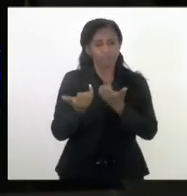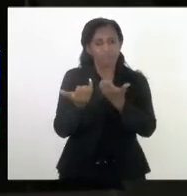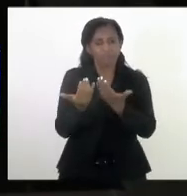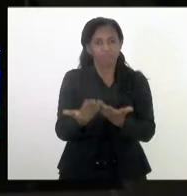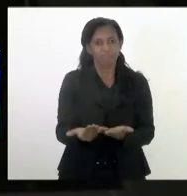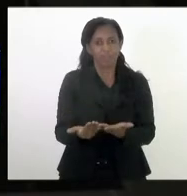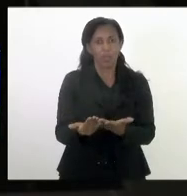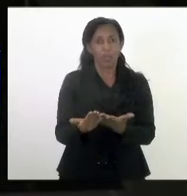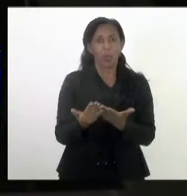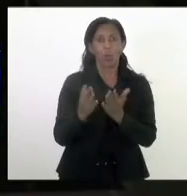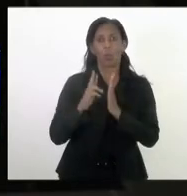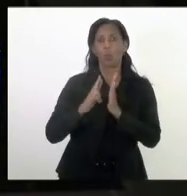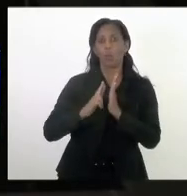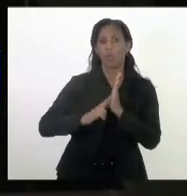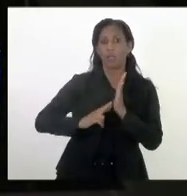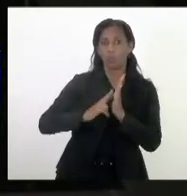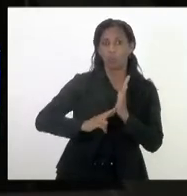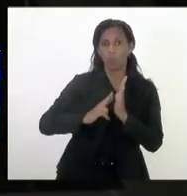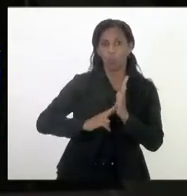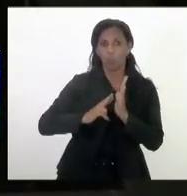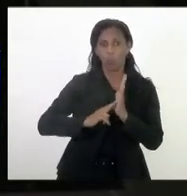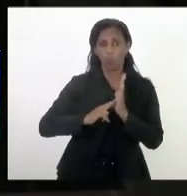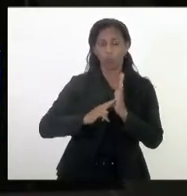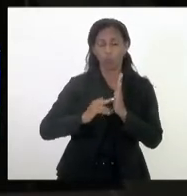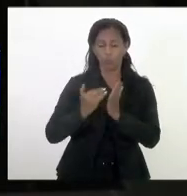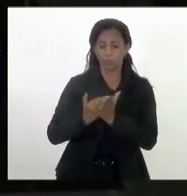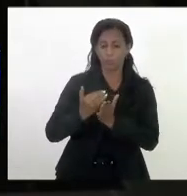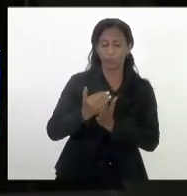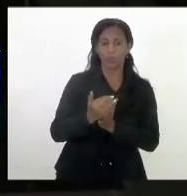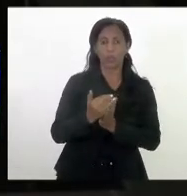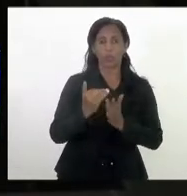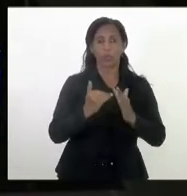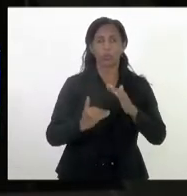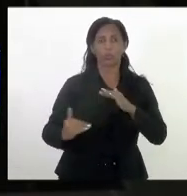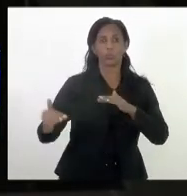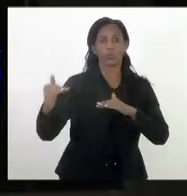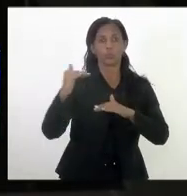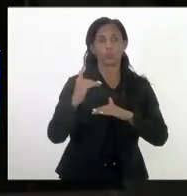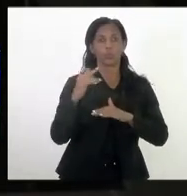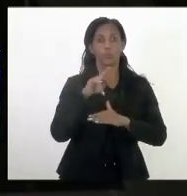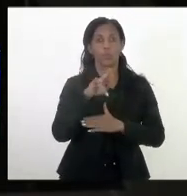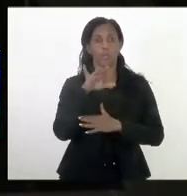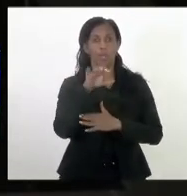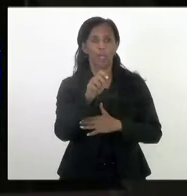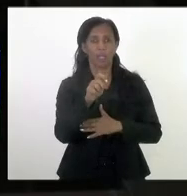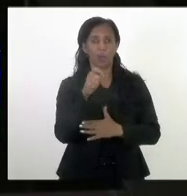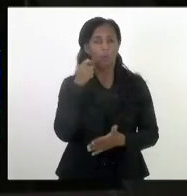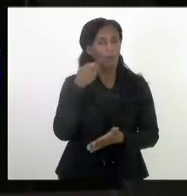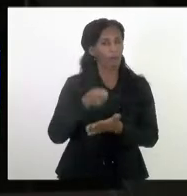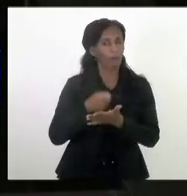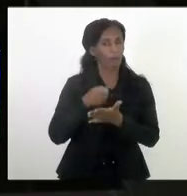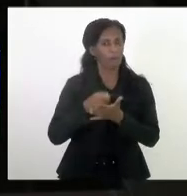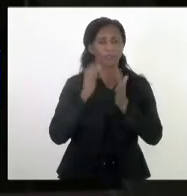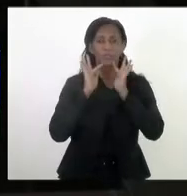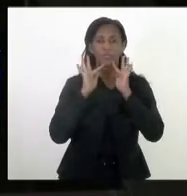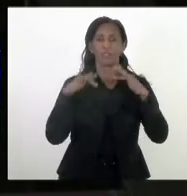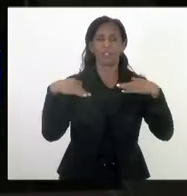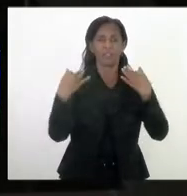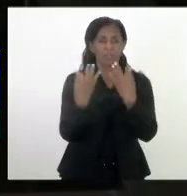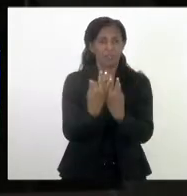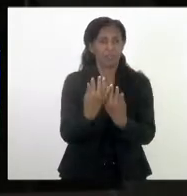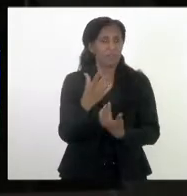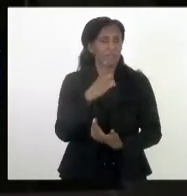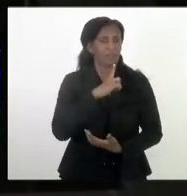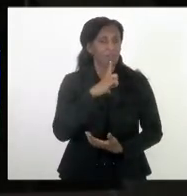um recurso a partir do Superarril para garantir que essa família possa acessar algo